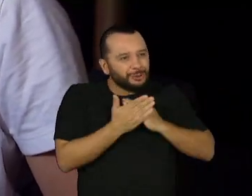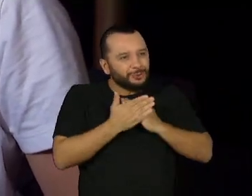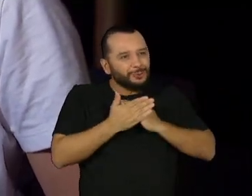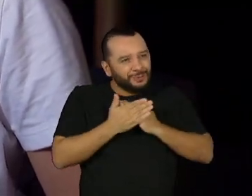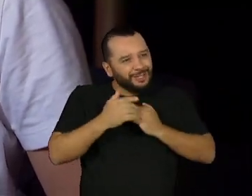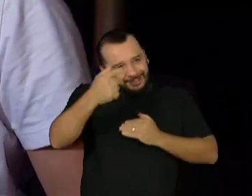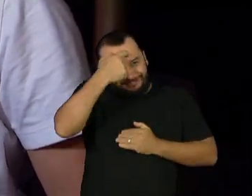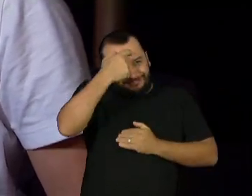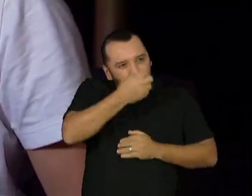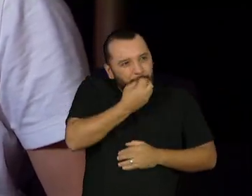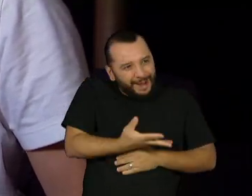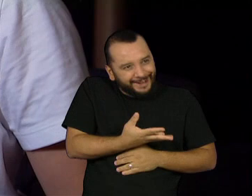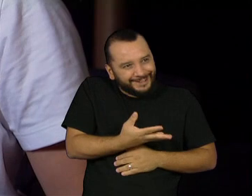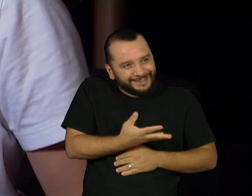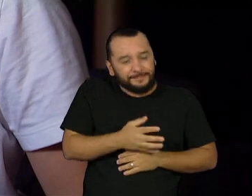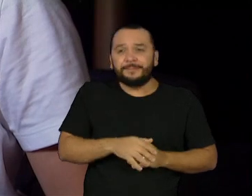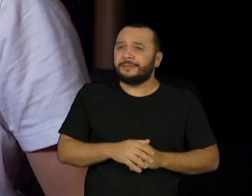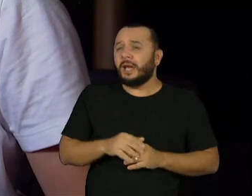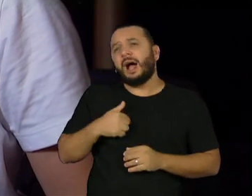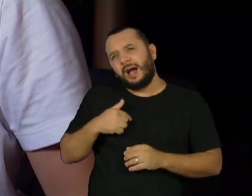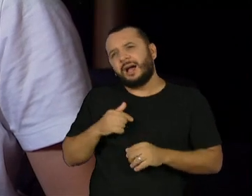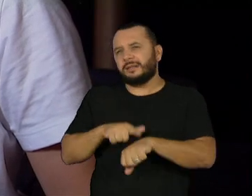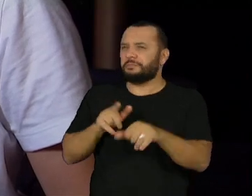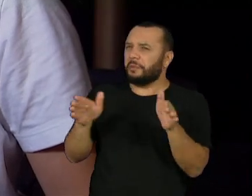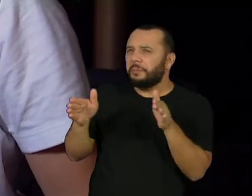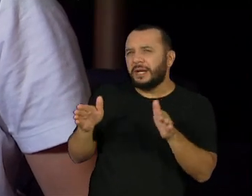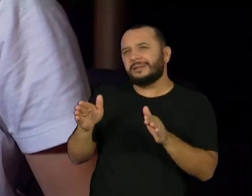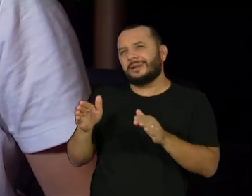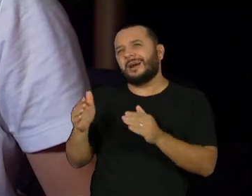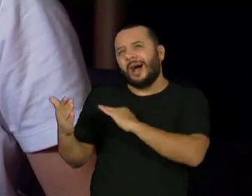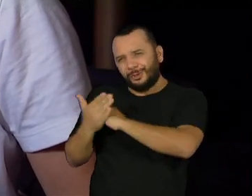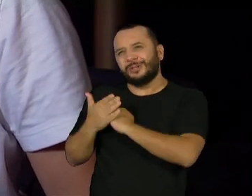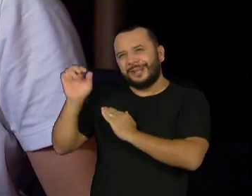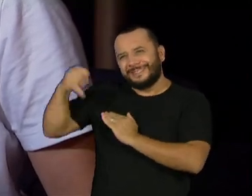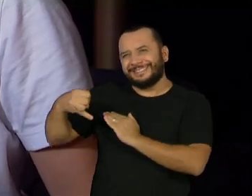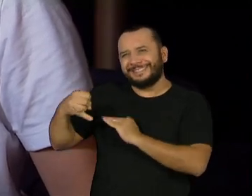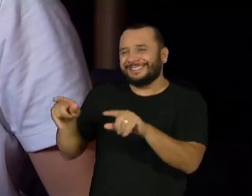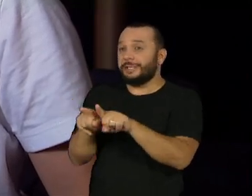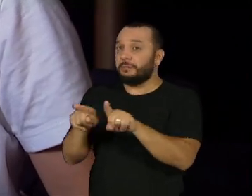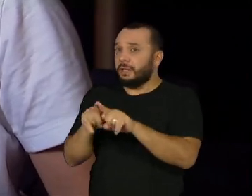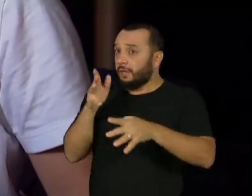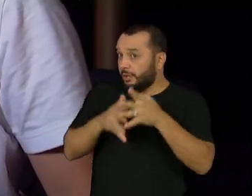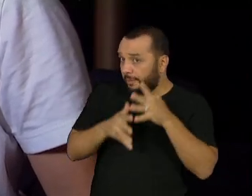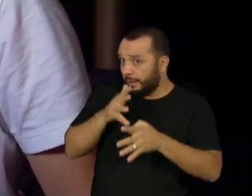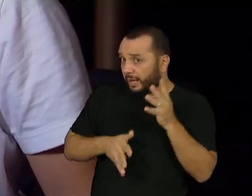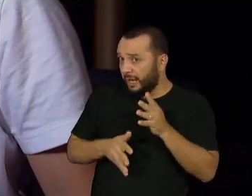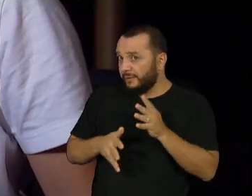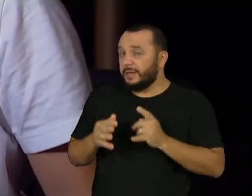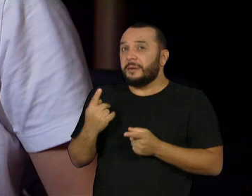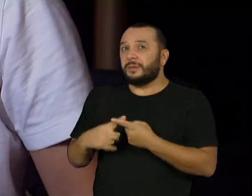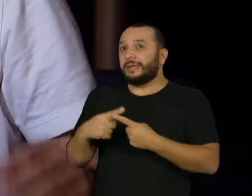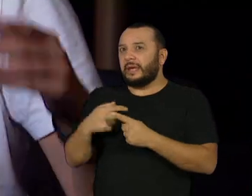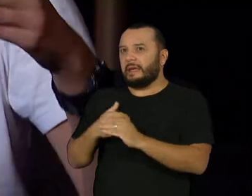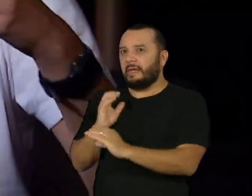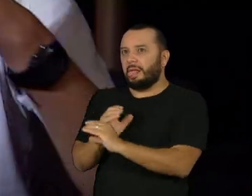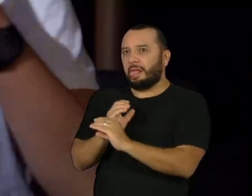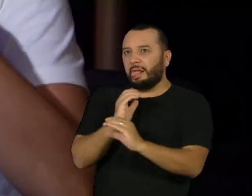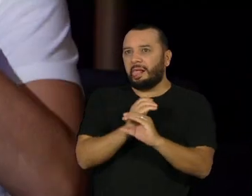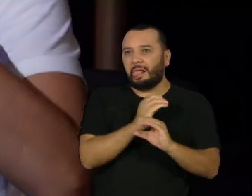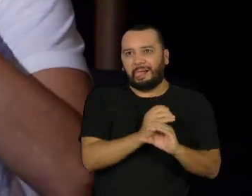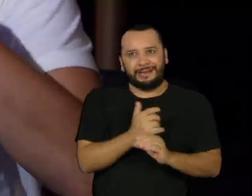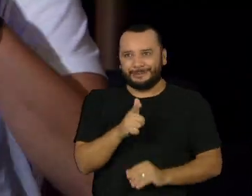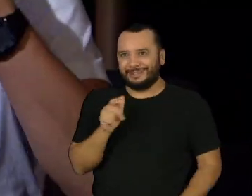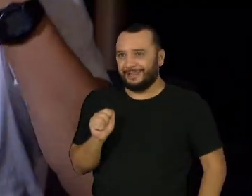Tinha momentos em que ajudava, outros momentos em que atrapalhava, porque a comunicação ela fica restrita e isso dá